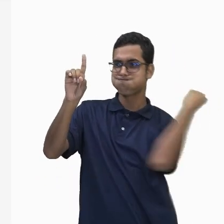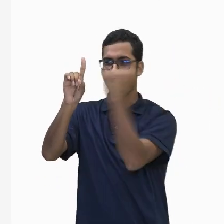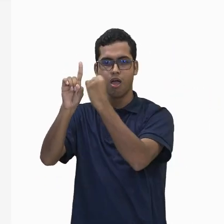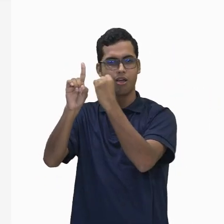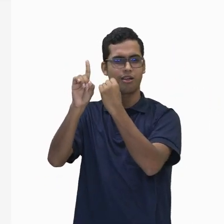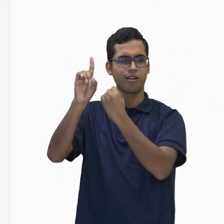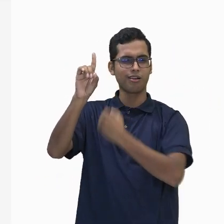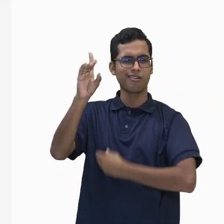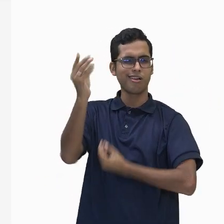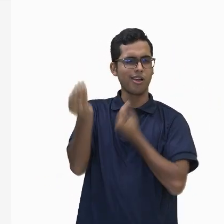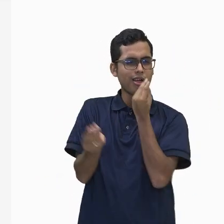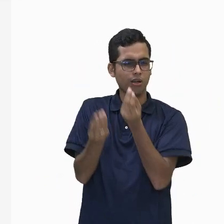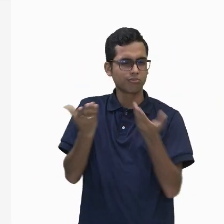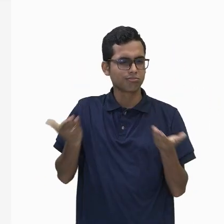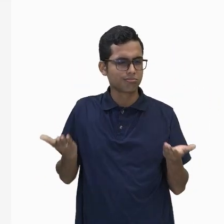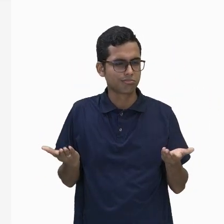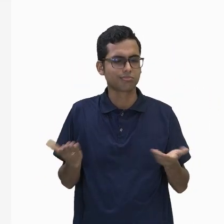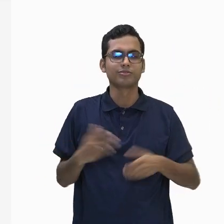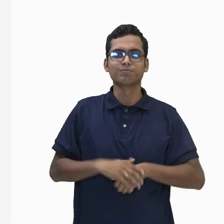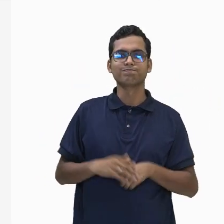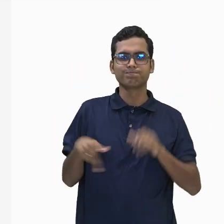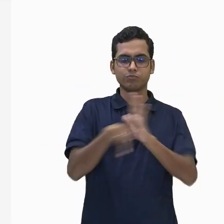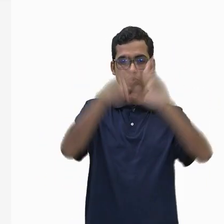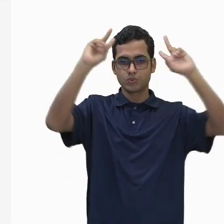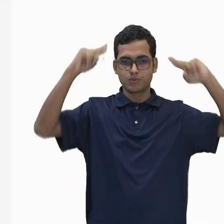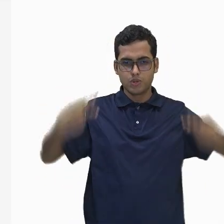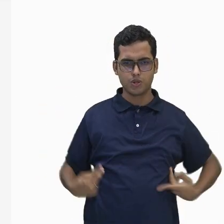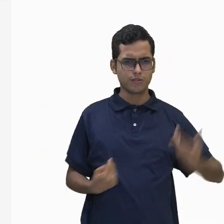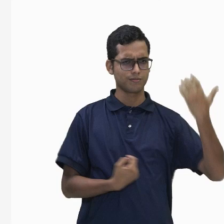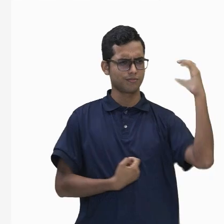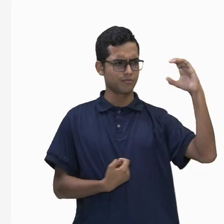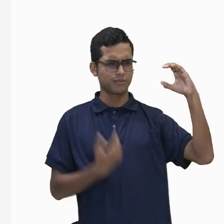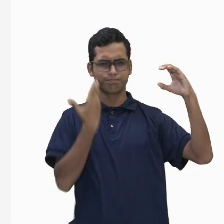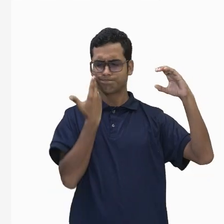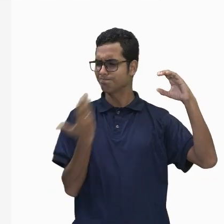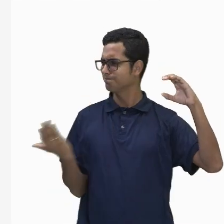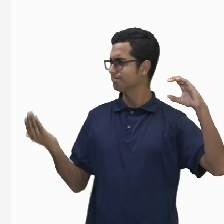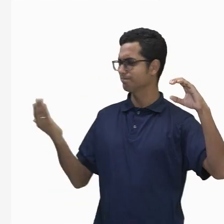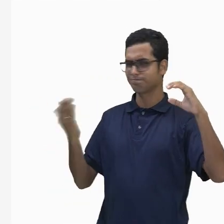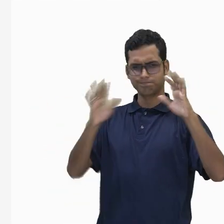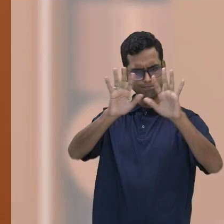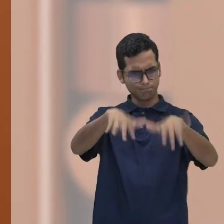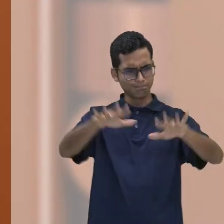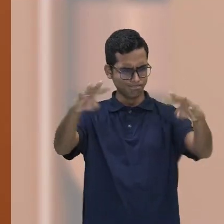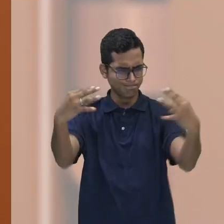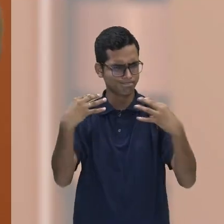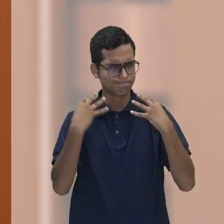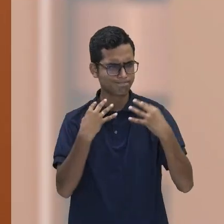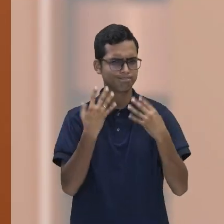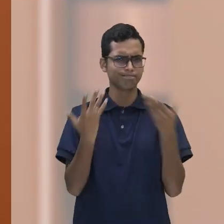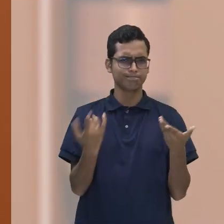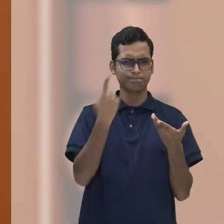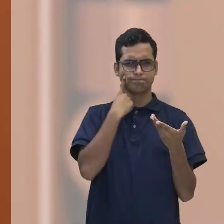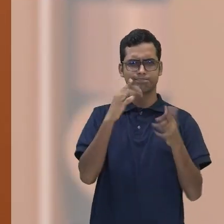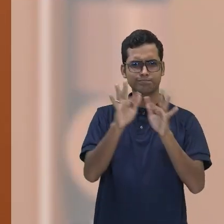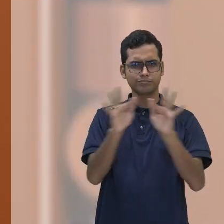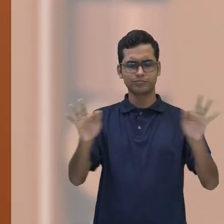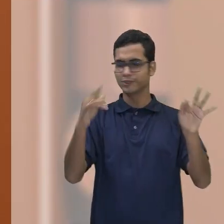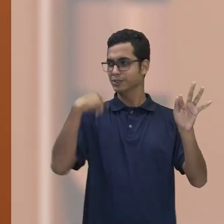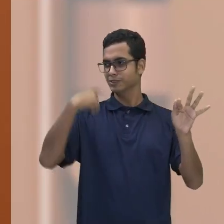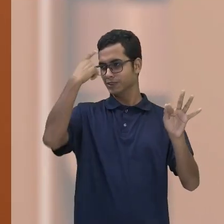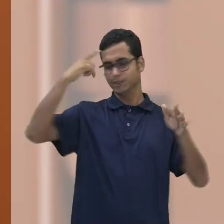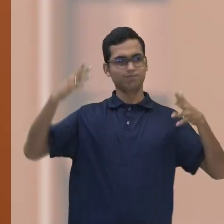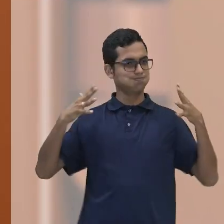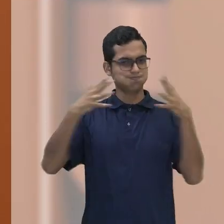cientista. Vejam só, porque isso aqui é muito... Gente, olhem para mim aqui. Isso aqui é uma confusão muito